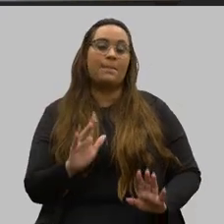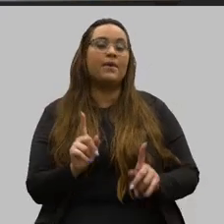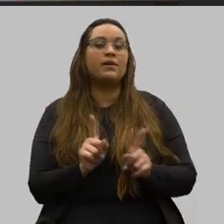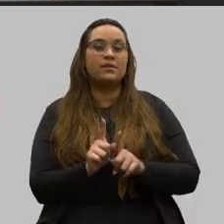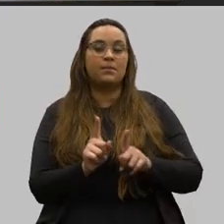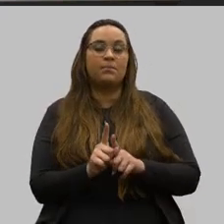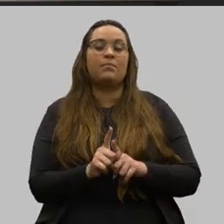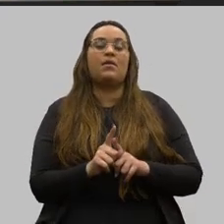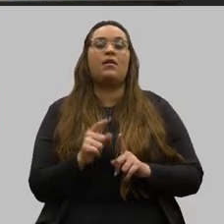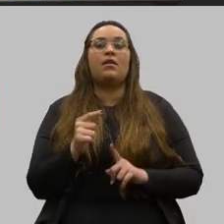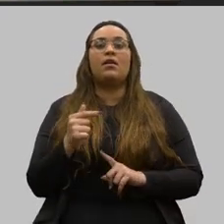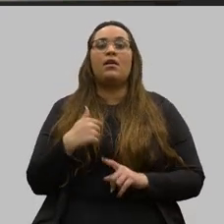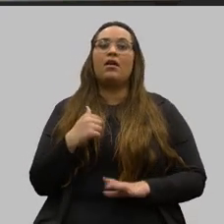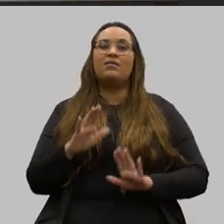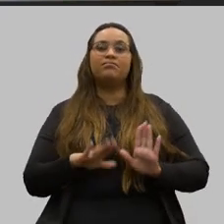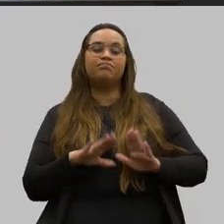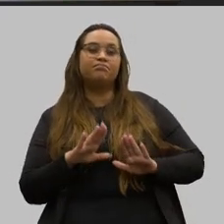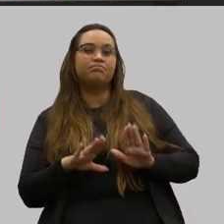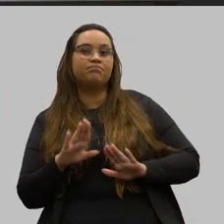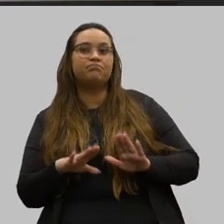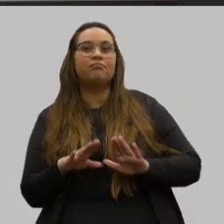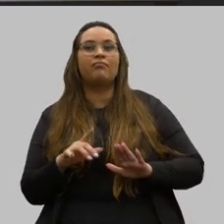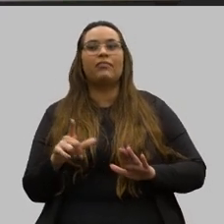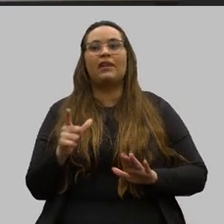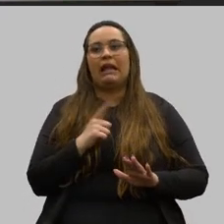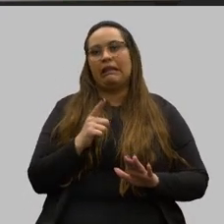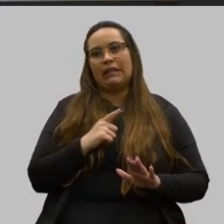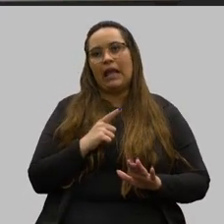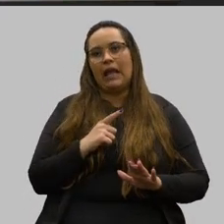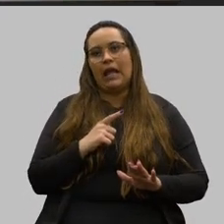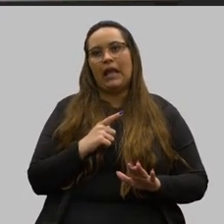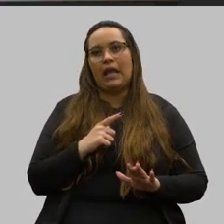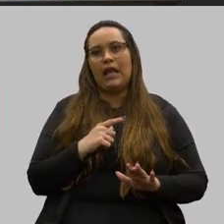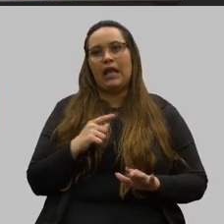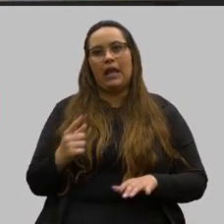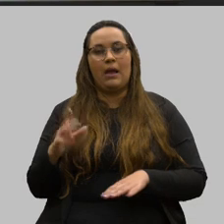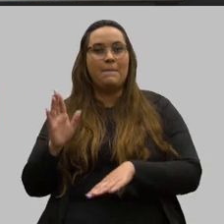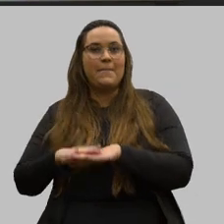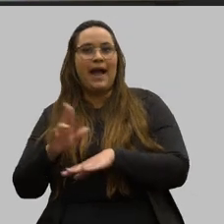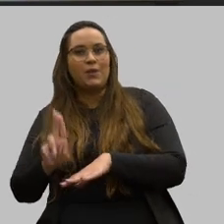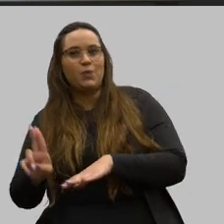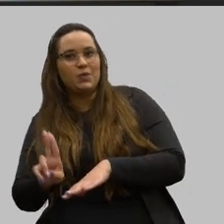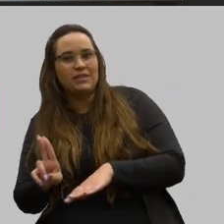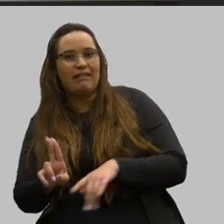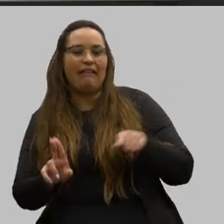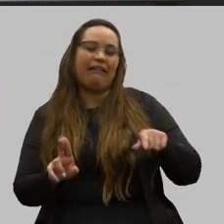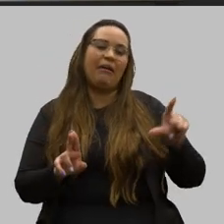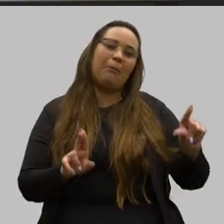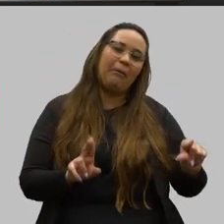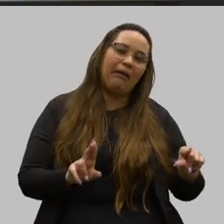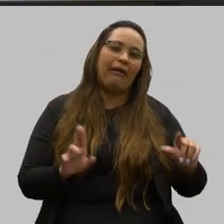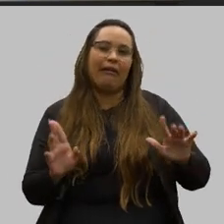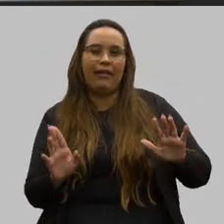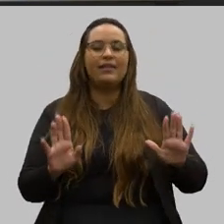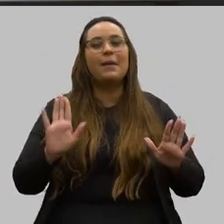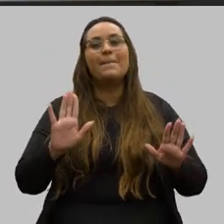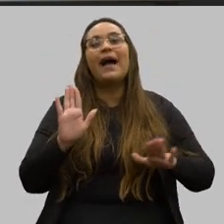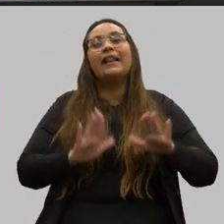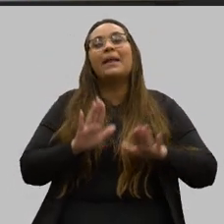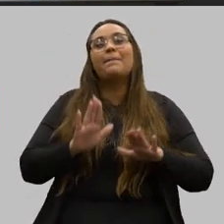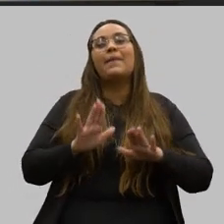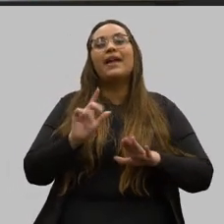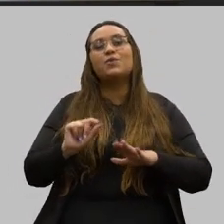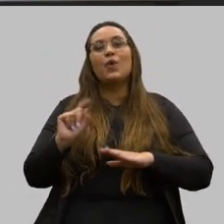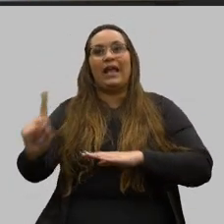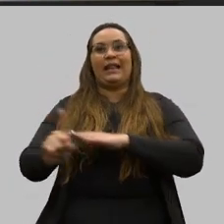eu posso dizer às vezes né a gente tem um mais um mais utilizado outro menos utilizado ser pela demanda que vai chegando na